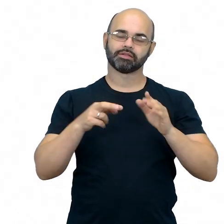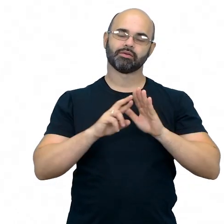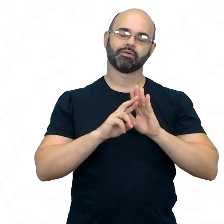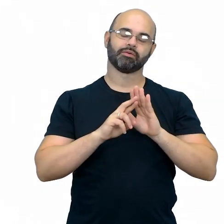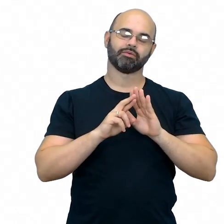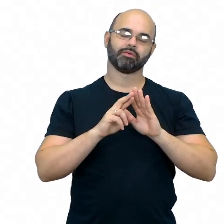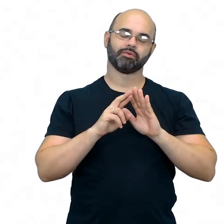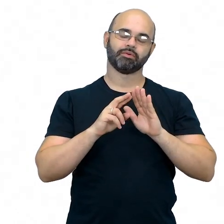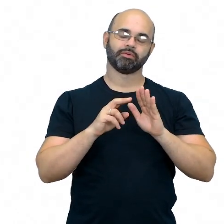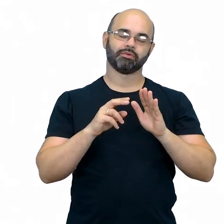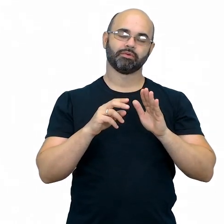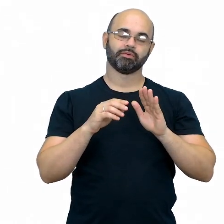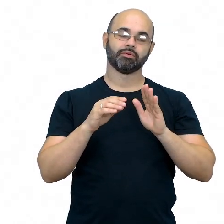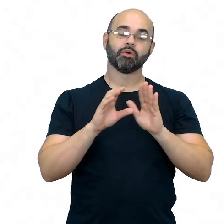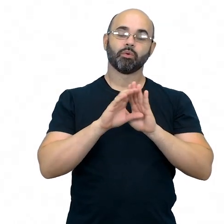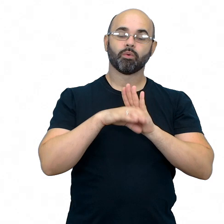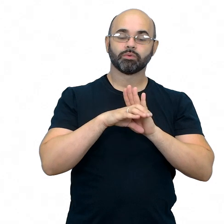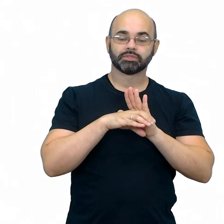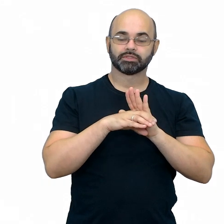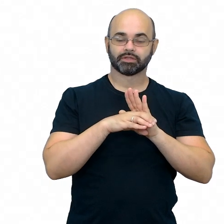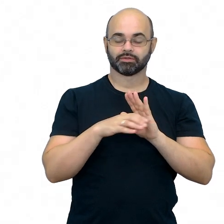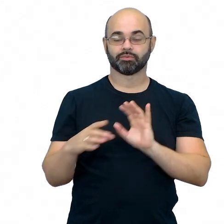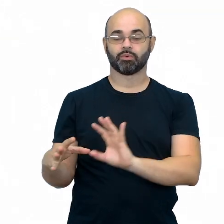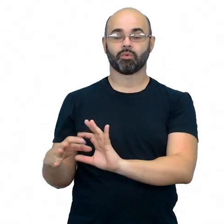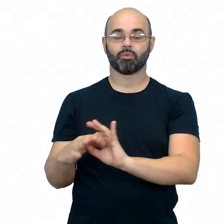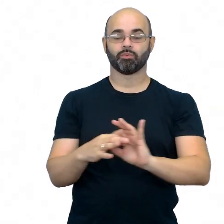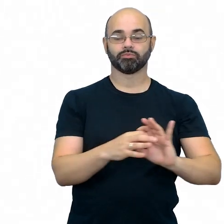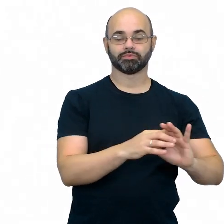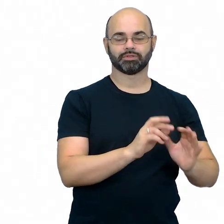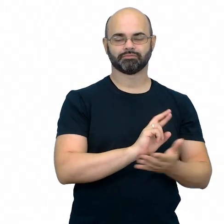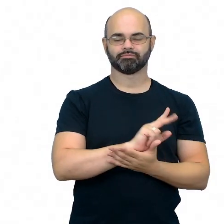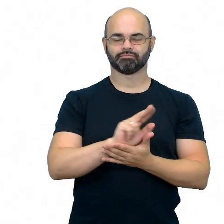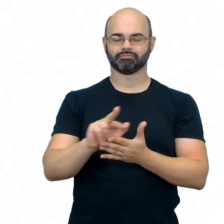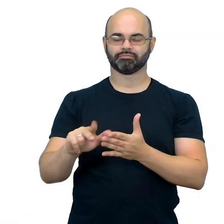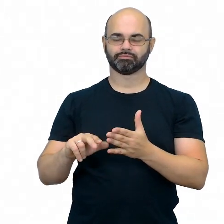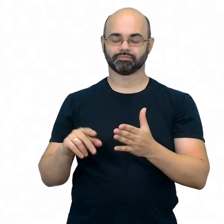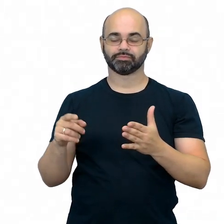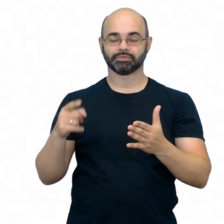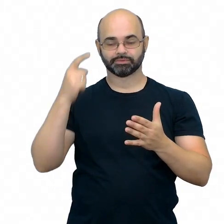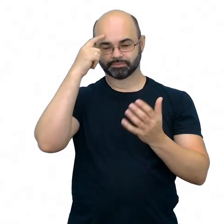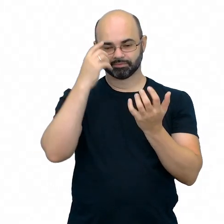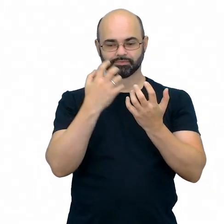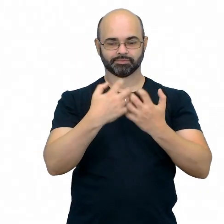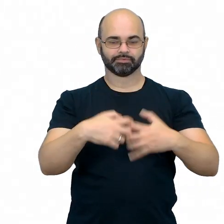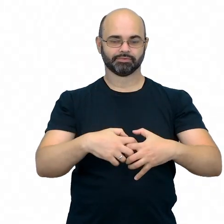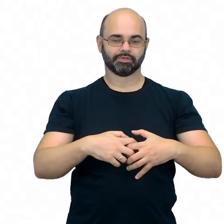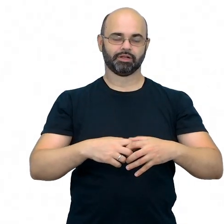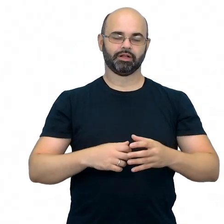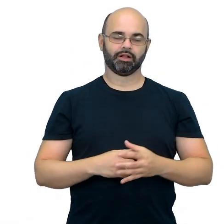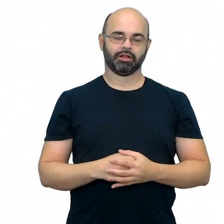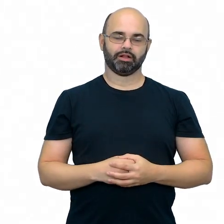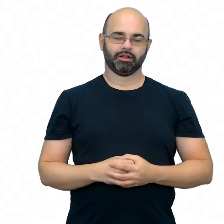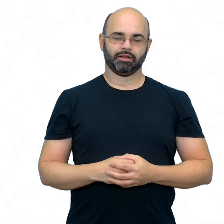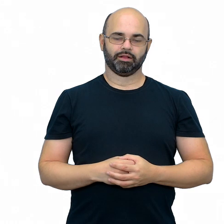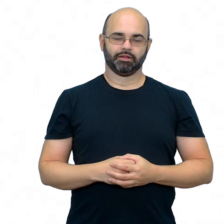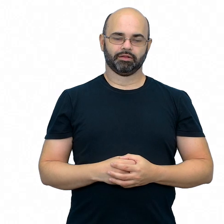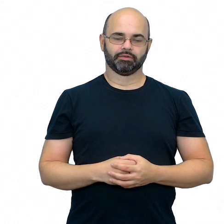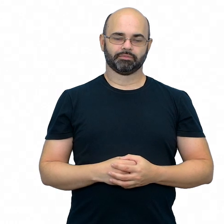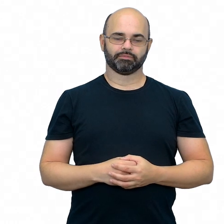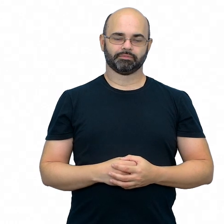diferentes contextos. Também modelar essa situação-problema que envolva esse conceito de razão, essa velocidade,